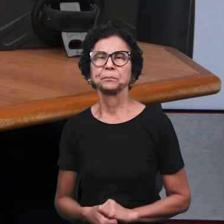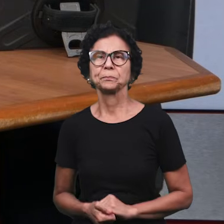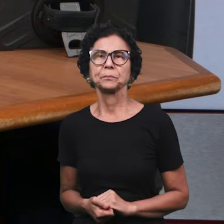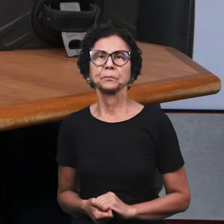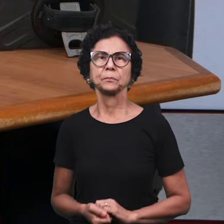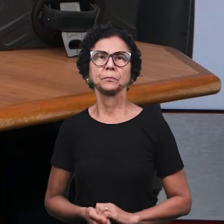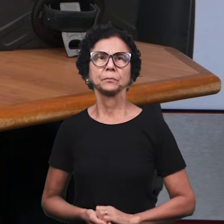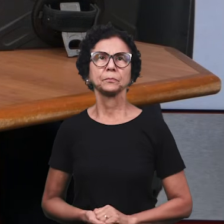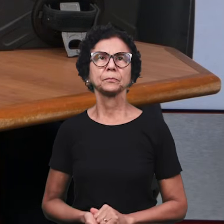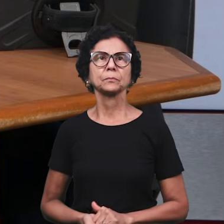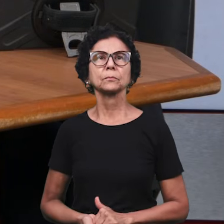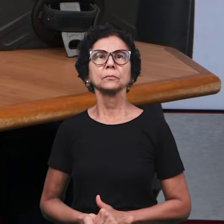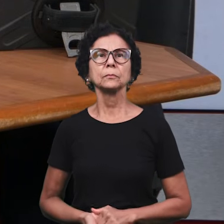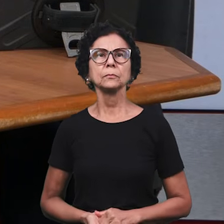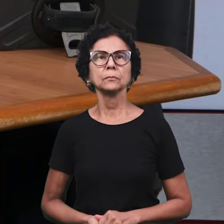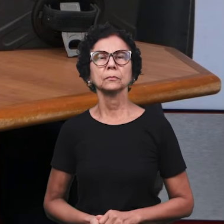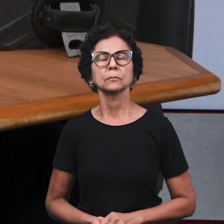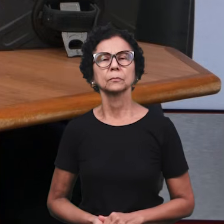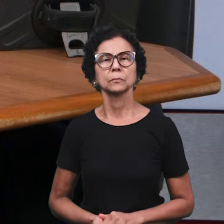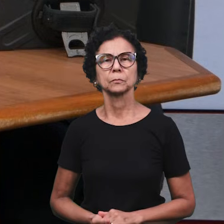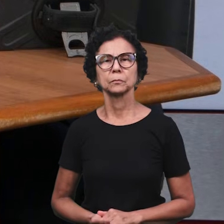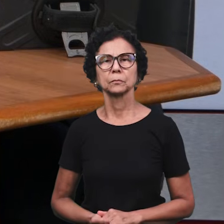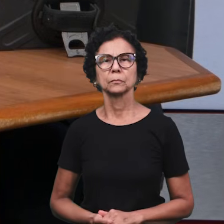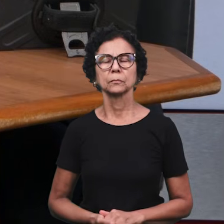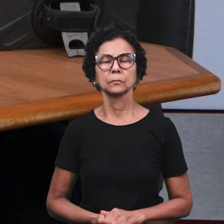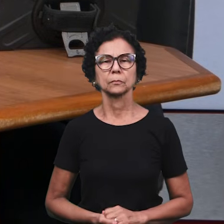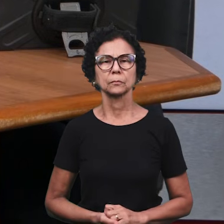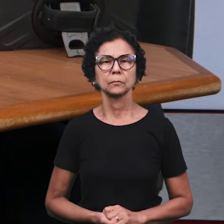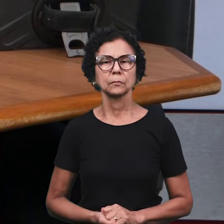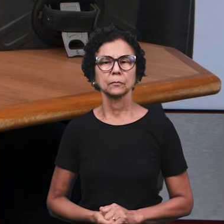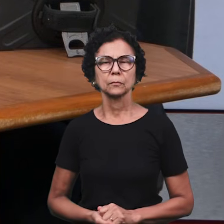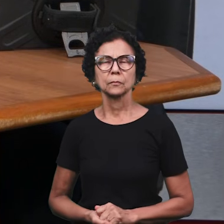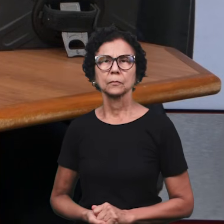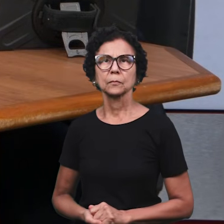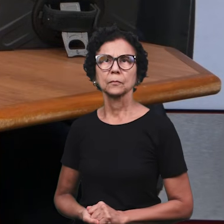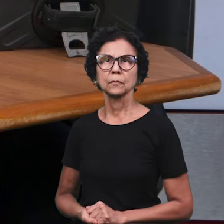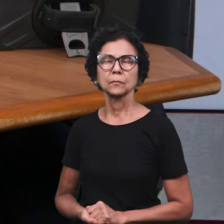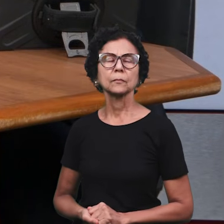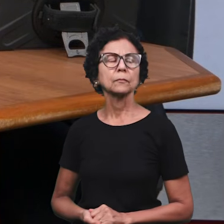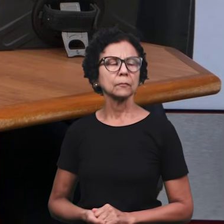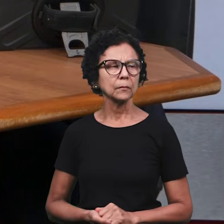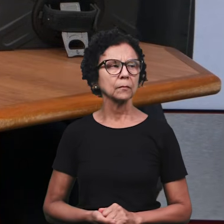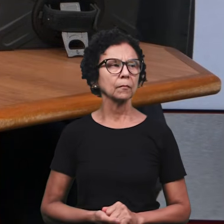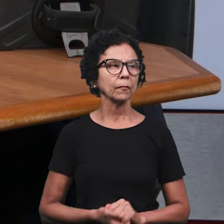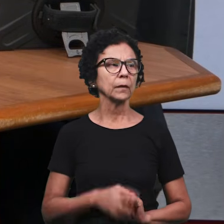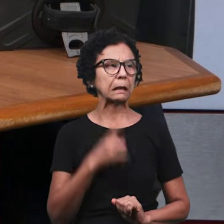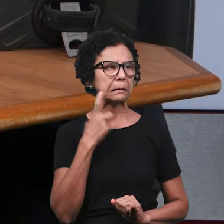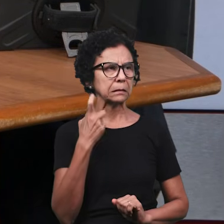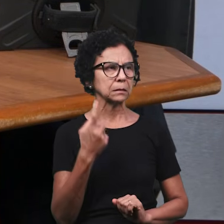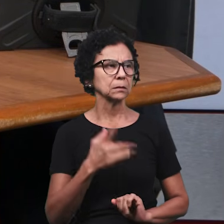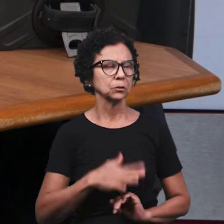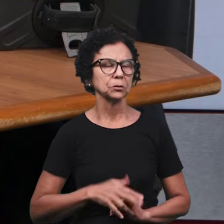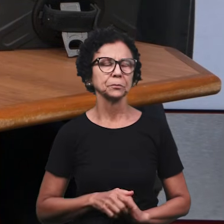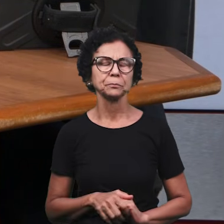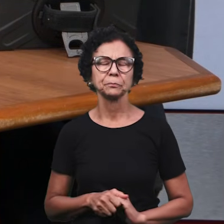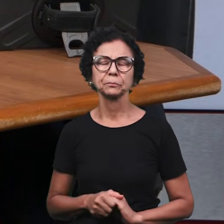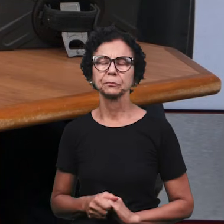isso é uma inovação, né? Assim, eu dei uma estudada, né?